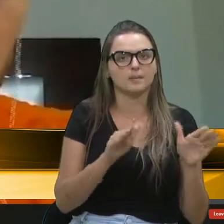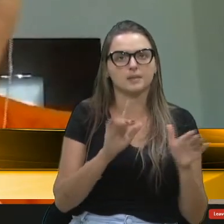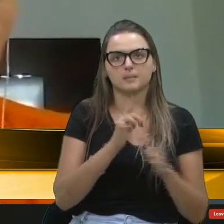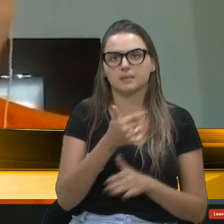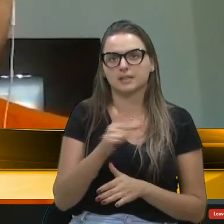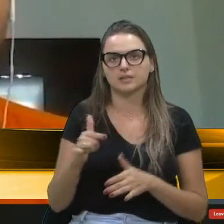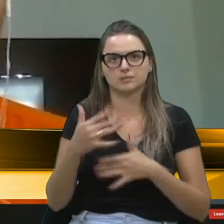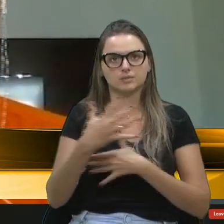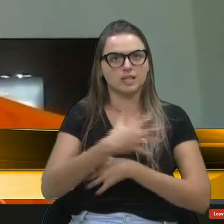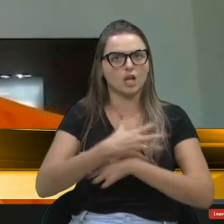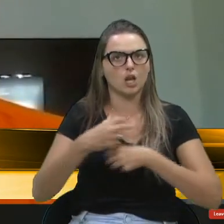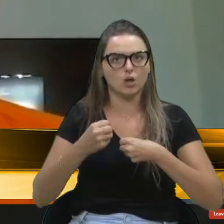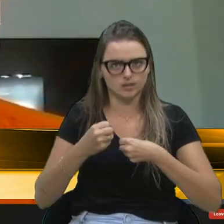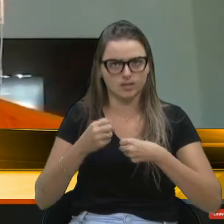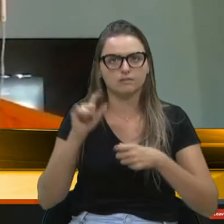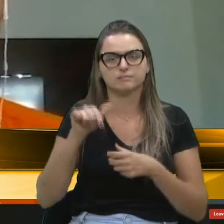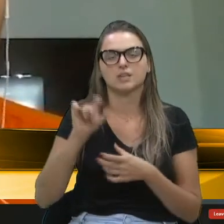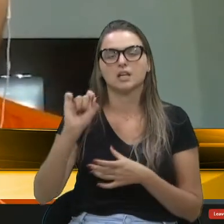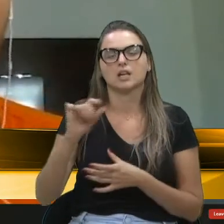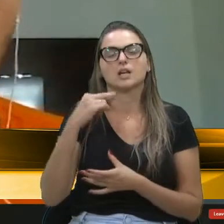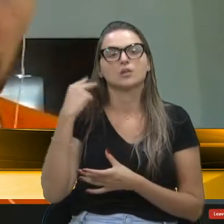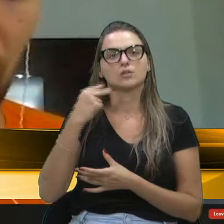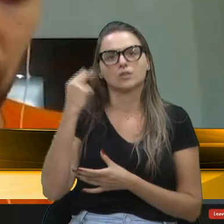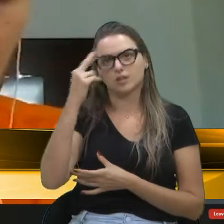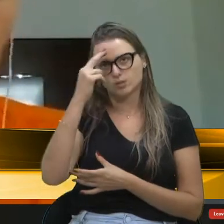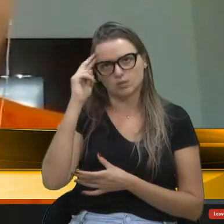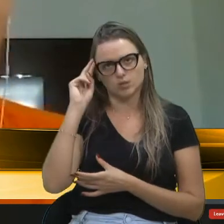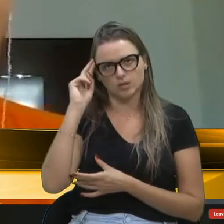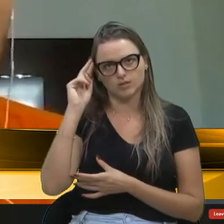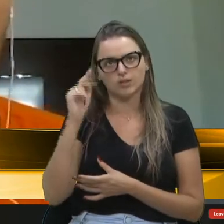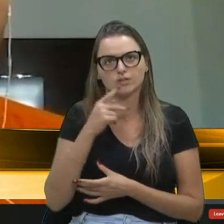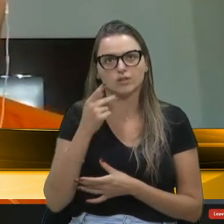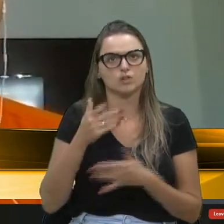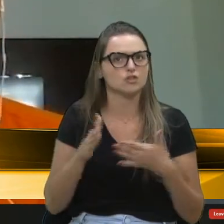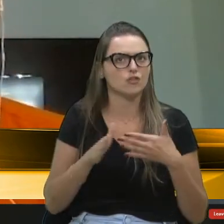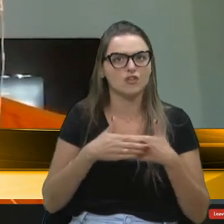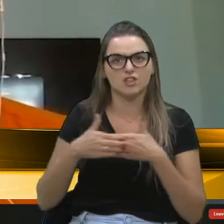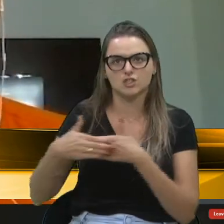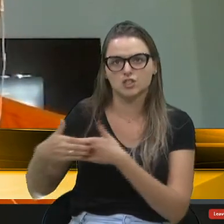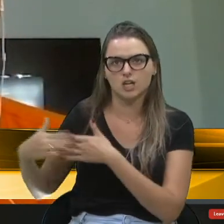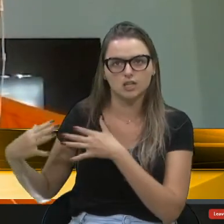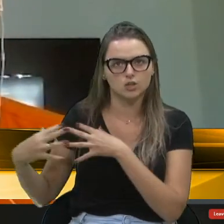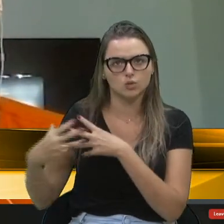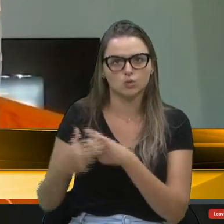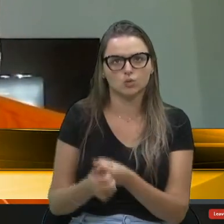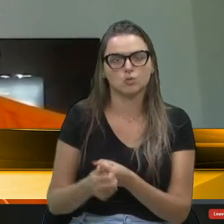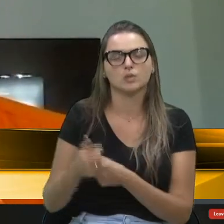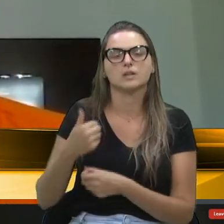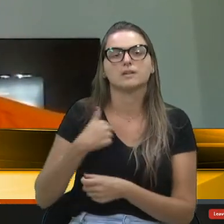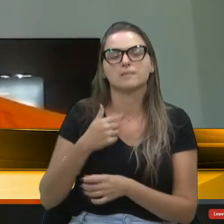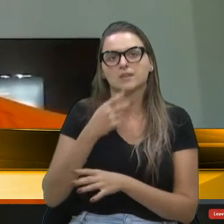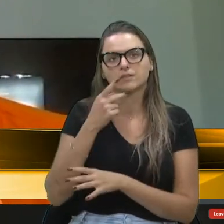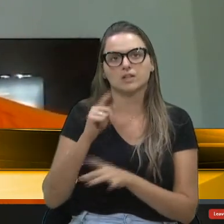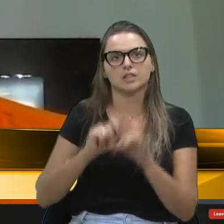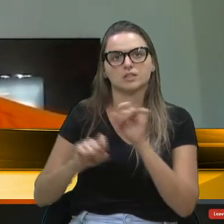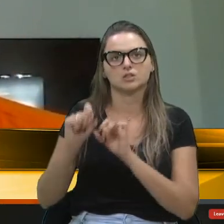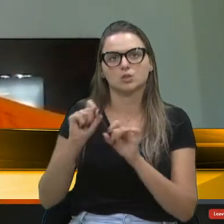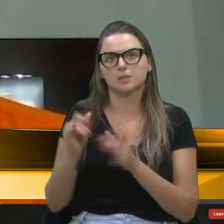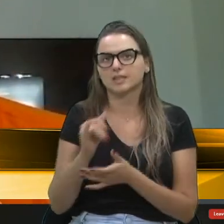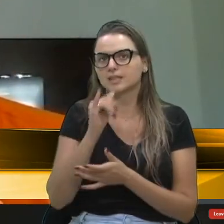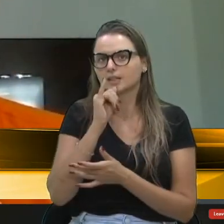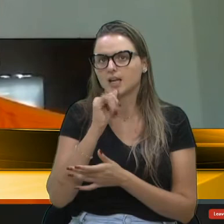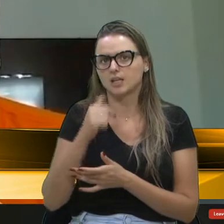Então, é isso também que o vereador Rafael Bueno trouxe, e estava aqui na minha listagem aqui que a gente ia falar, a questão dos testes. Eu